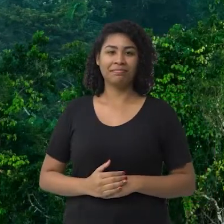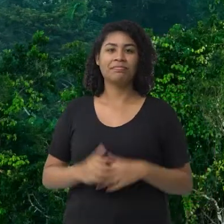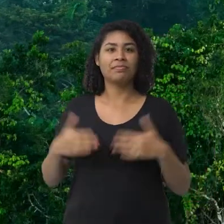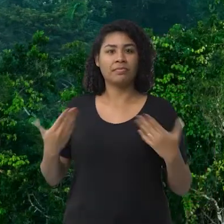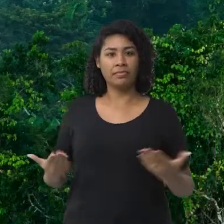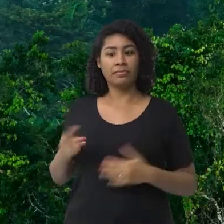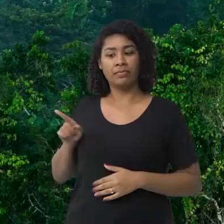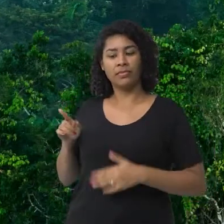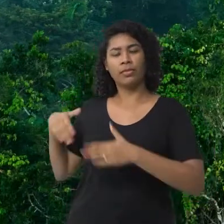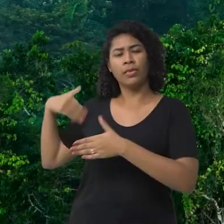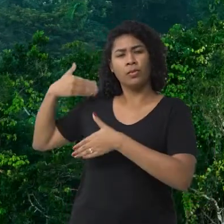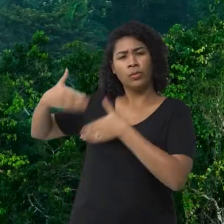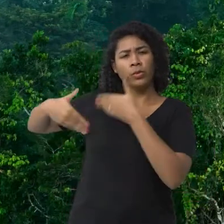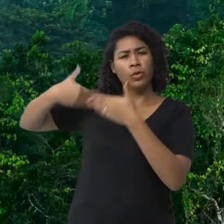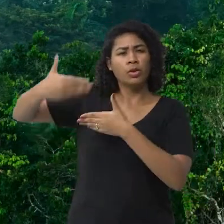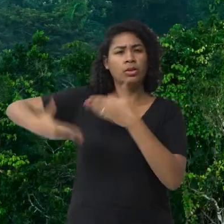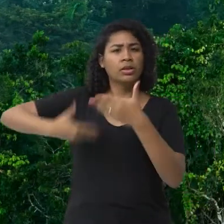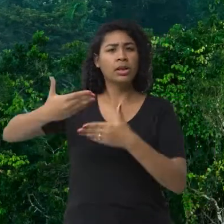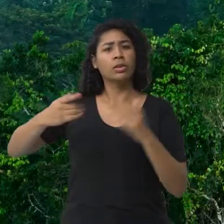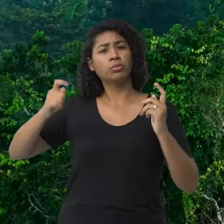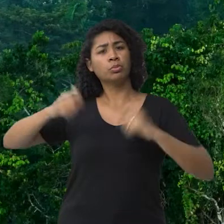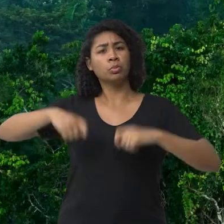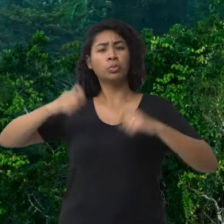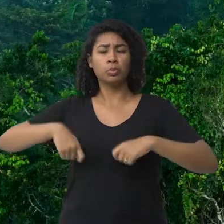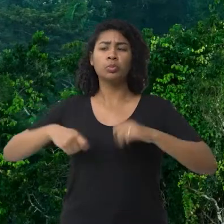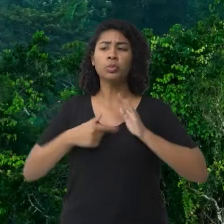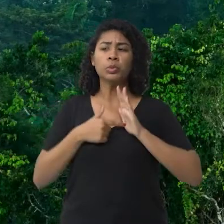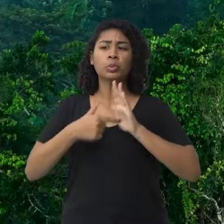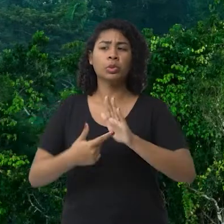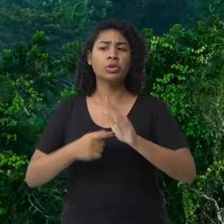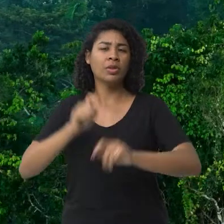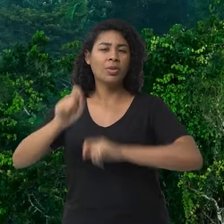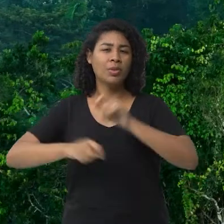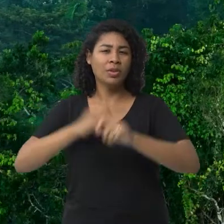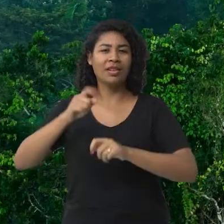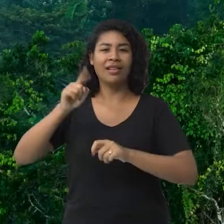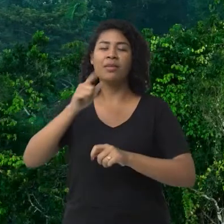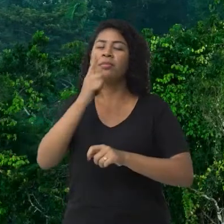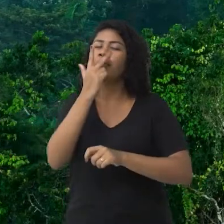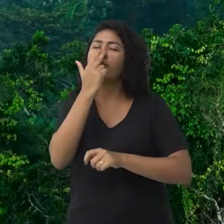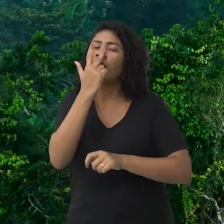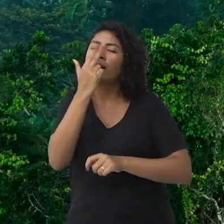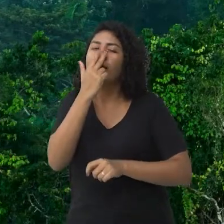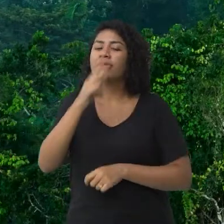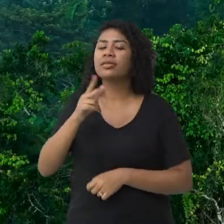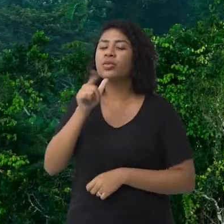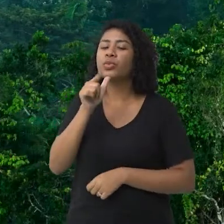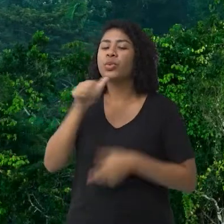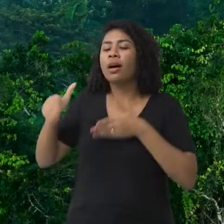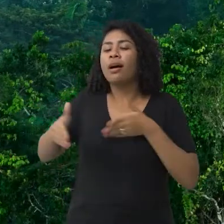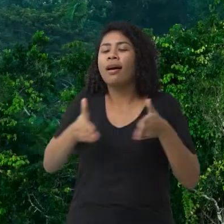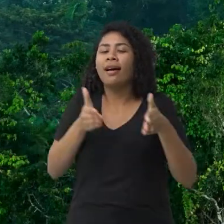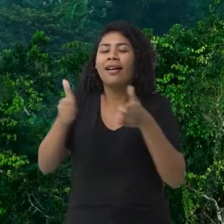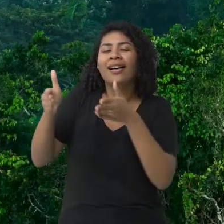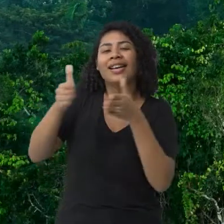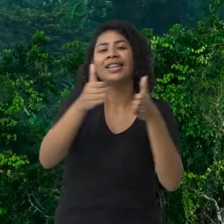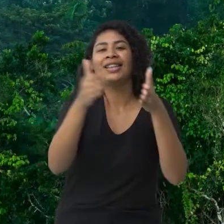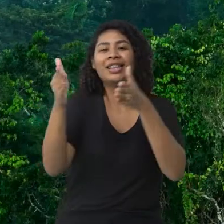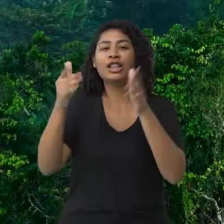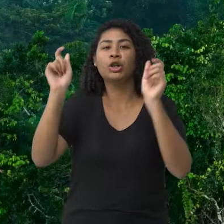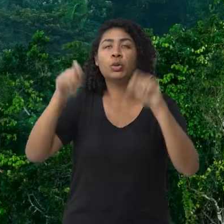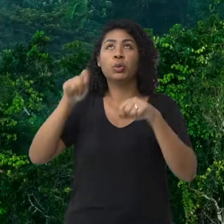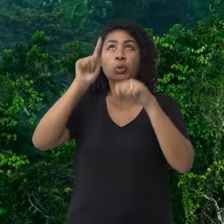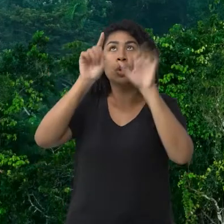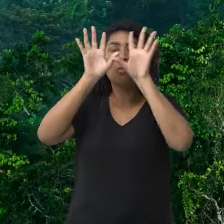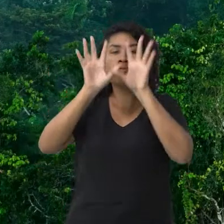Esse processo consegue formar o que nós chamamos de rios voadores. Isso mesmo, sobre nossas